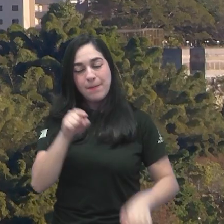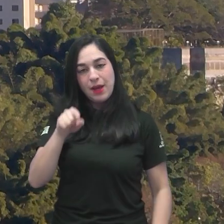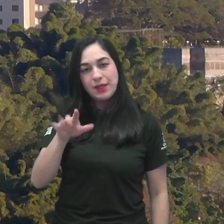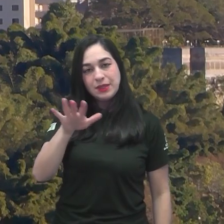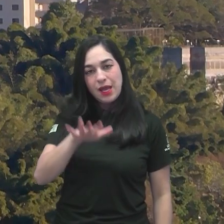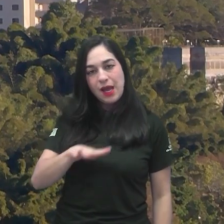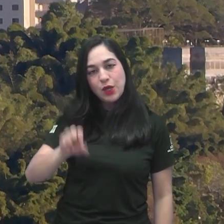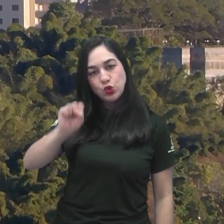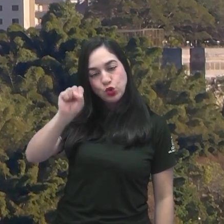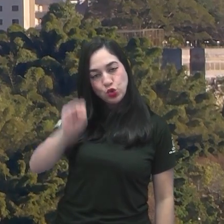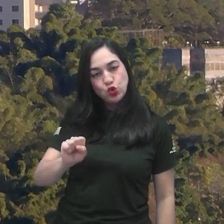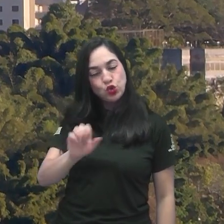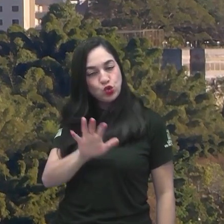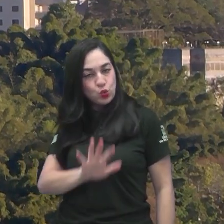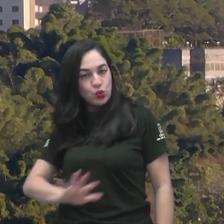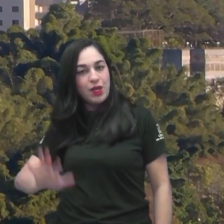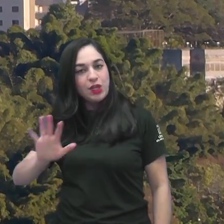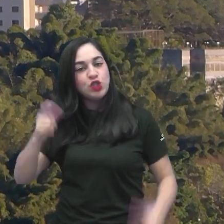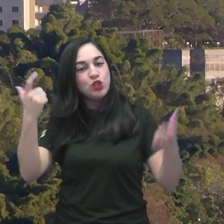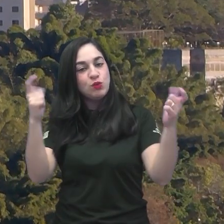de eleitores do Sudeste caiu